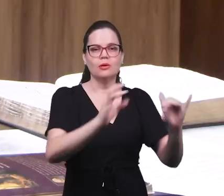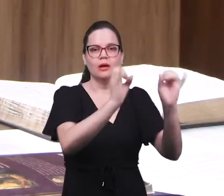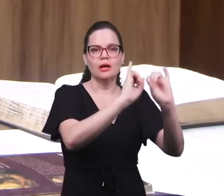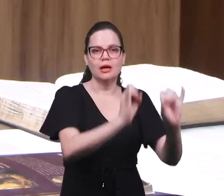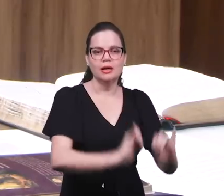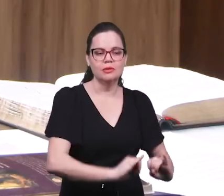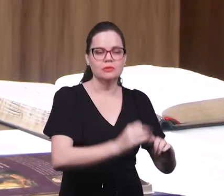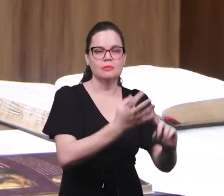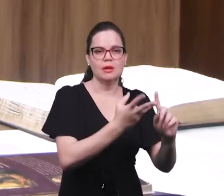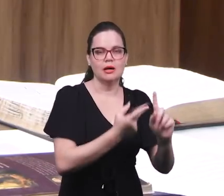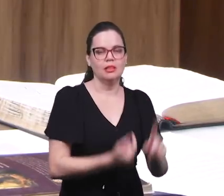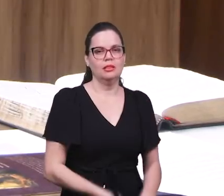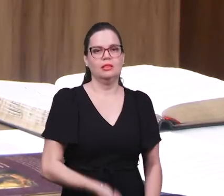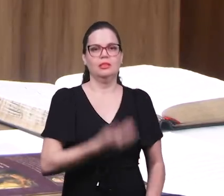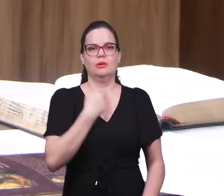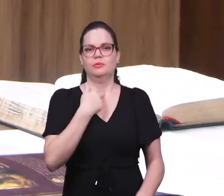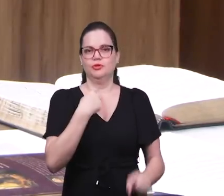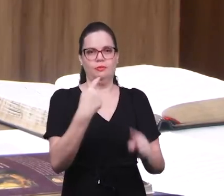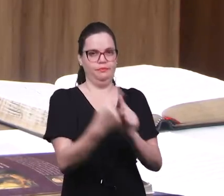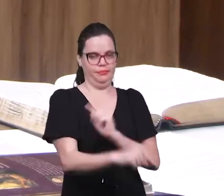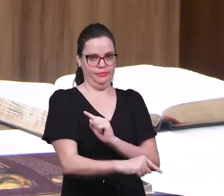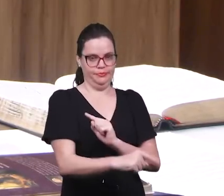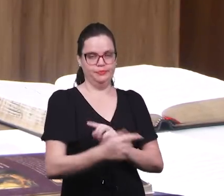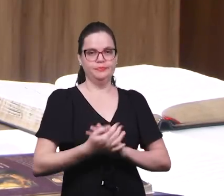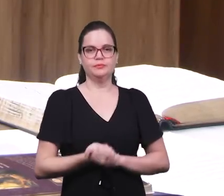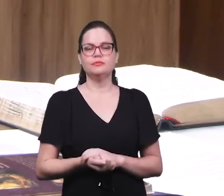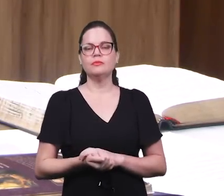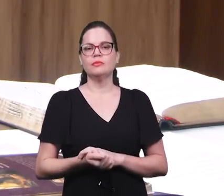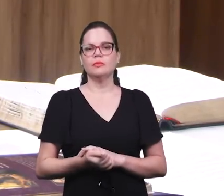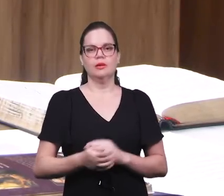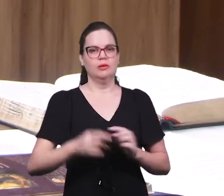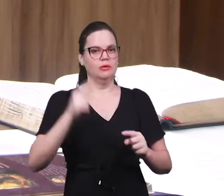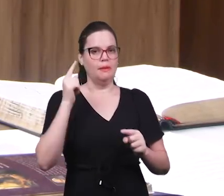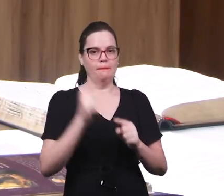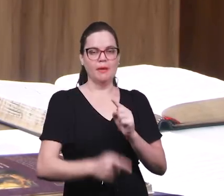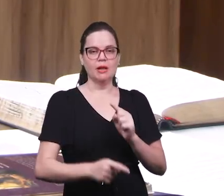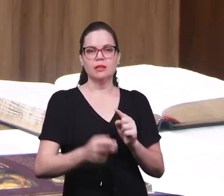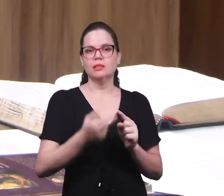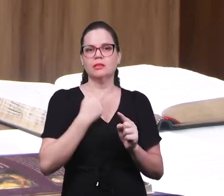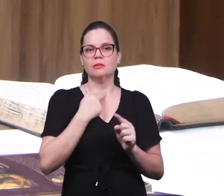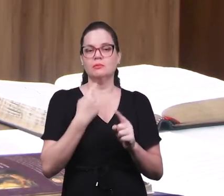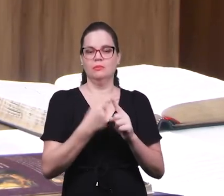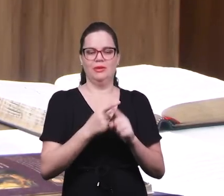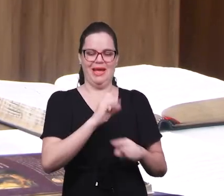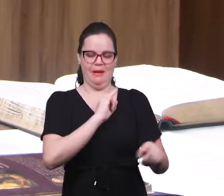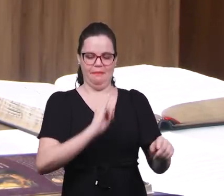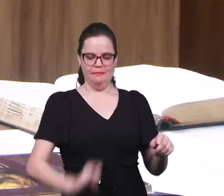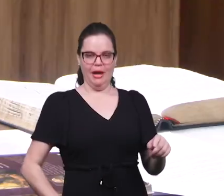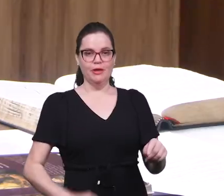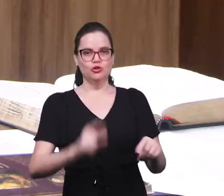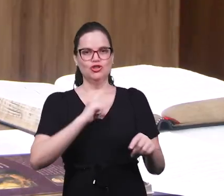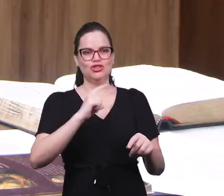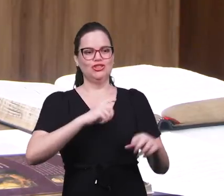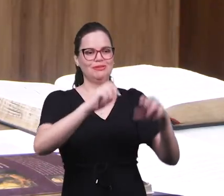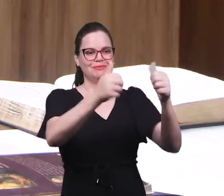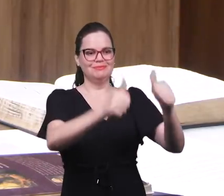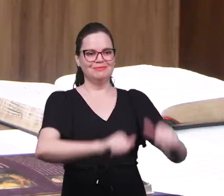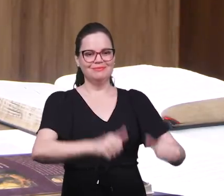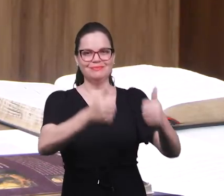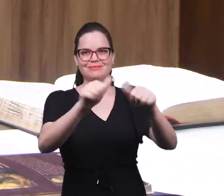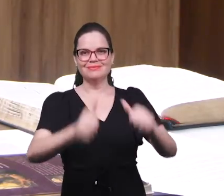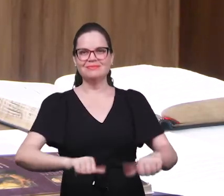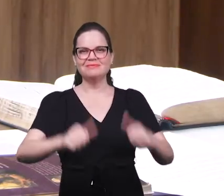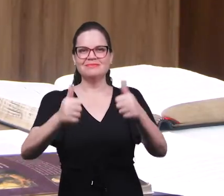adorava vários deuses, e principalmente o imperador, que queria ser adorado, e os cristãos não aceitavam isso, né? Então isso foi um dos